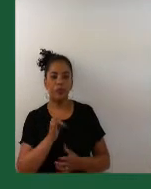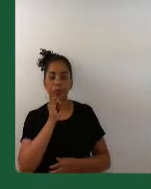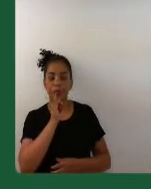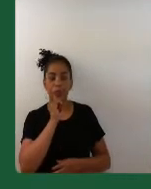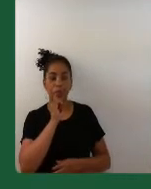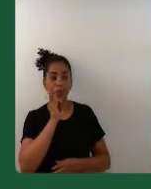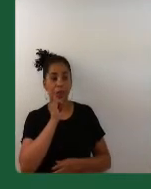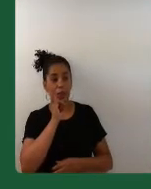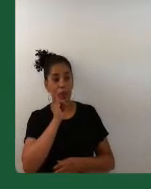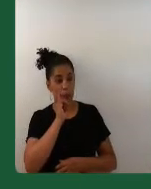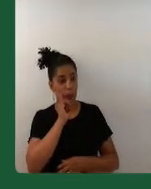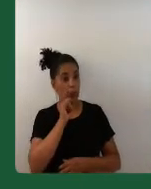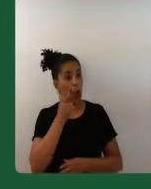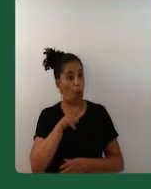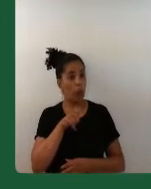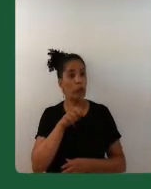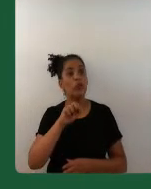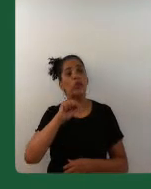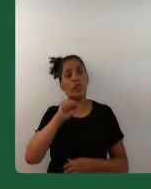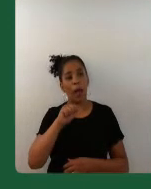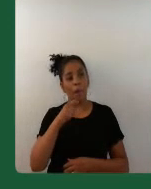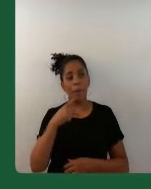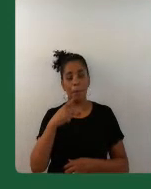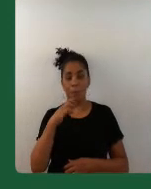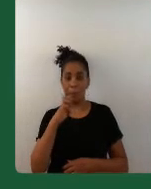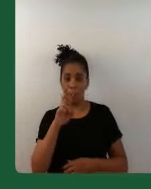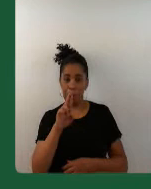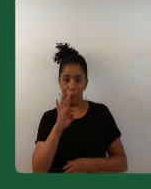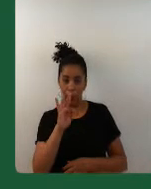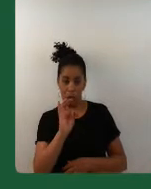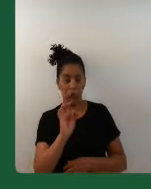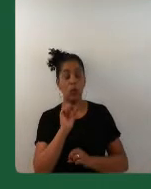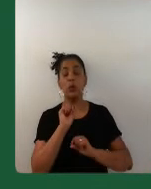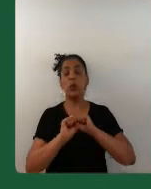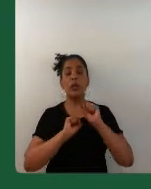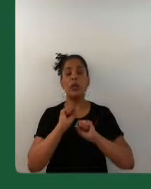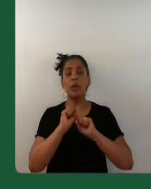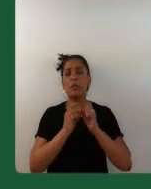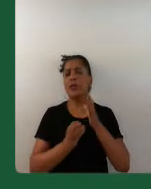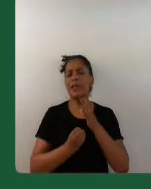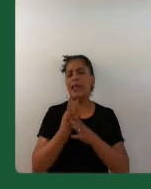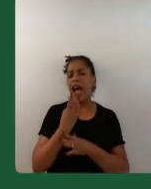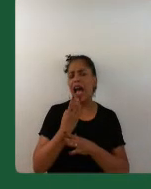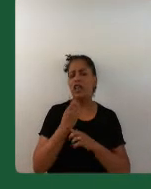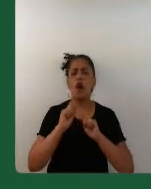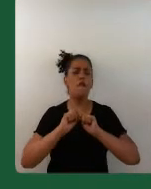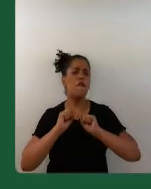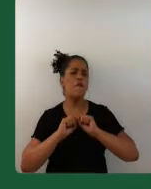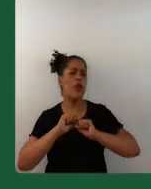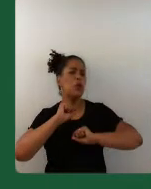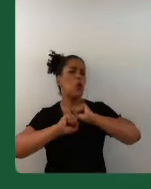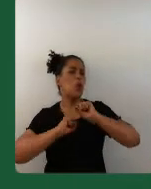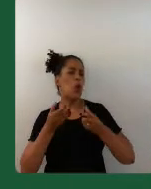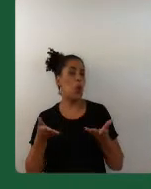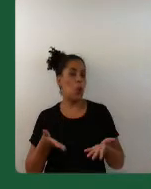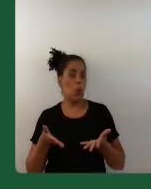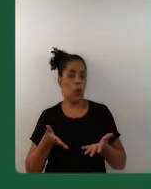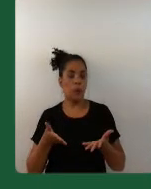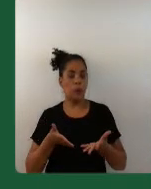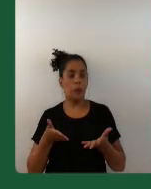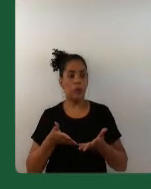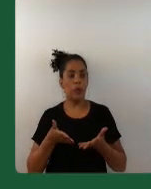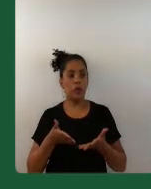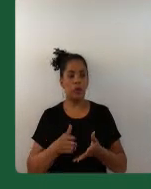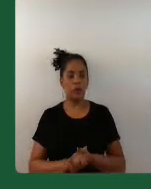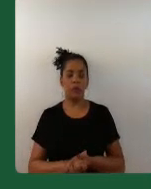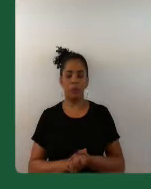de Apert. O que nós temos realizado atualmente é a distração